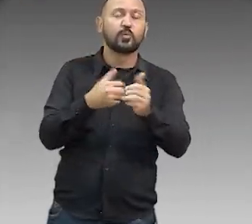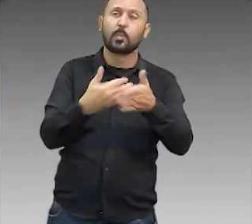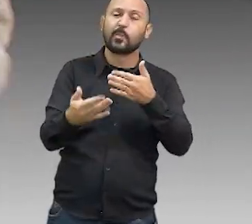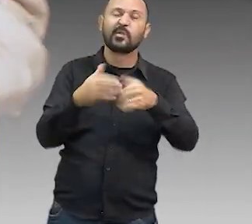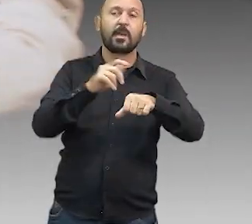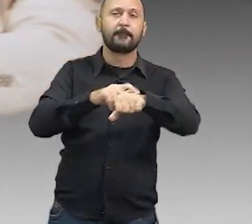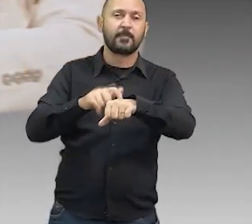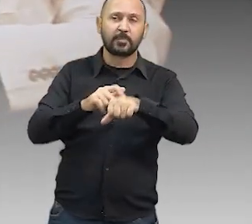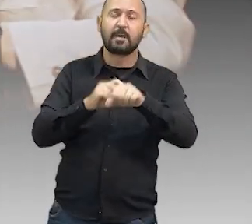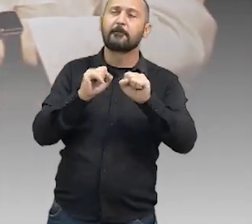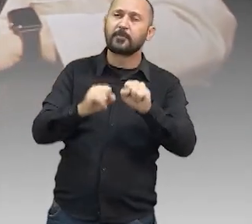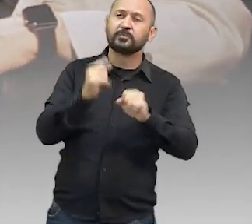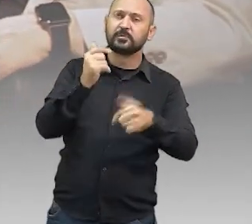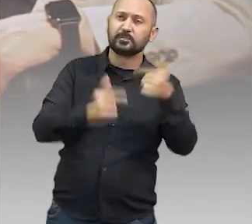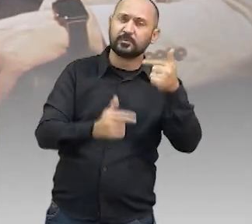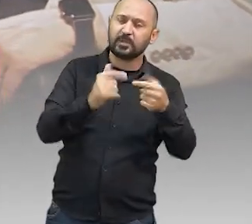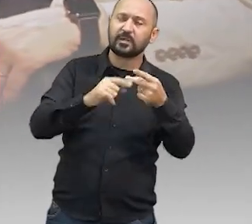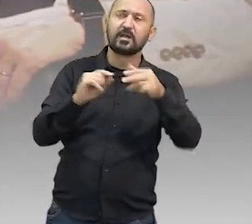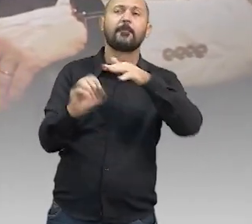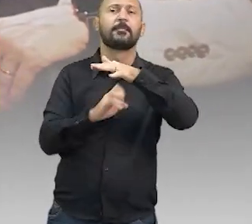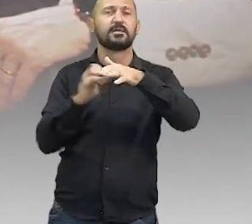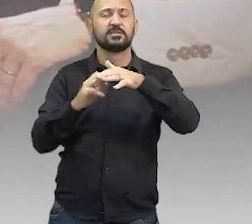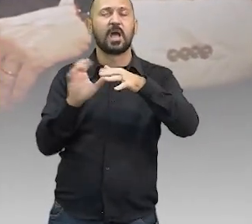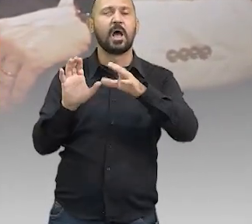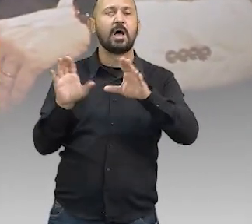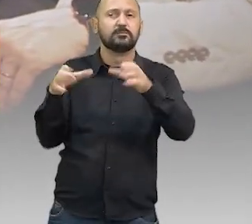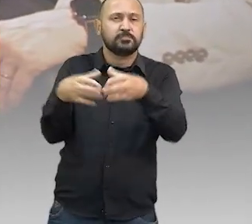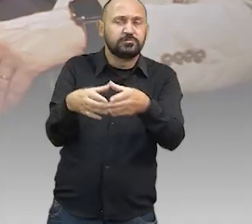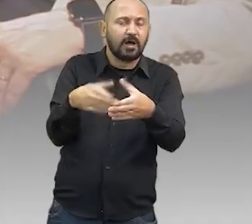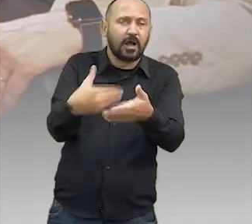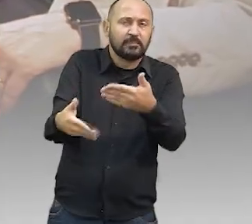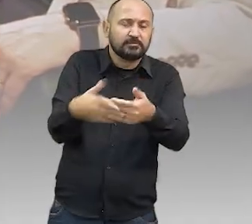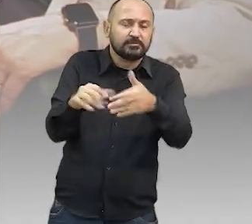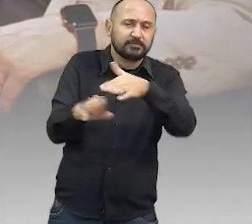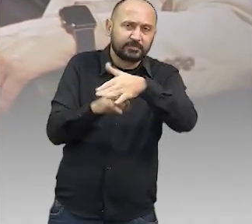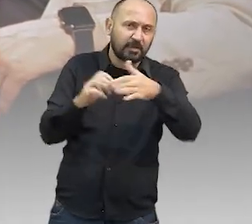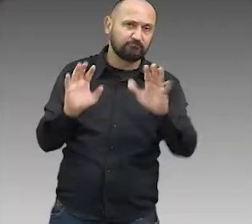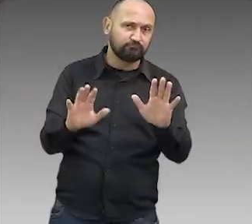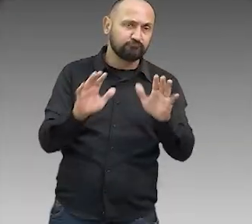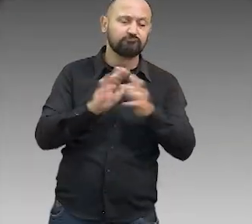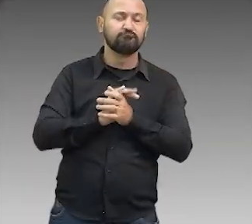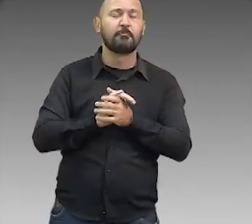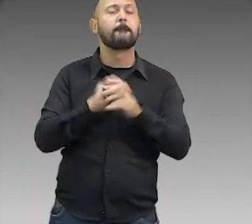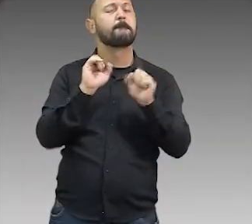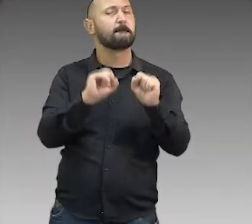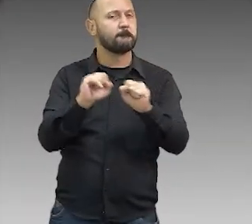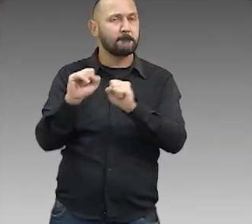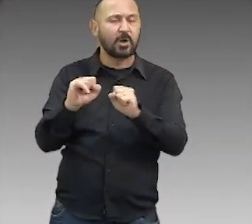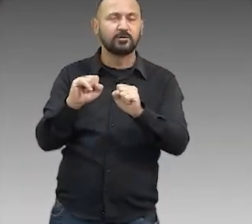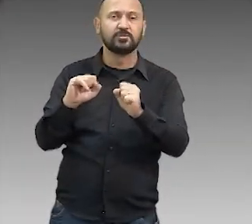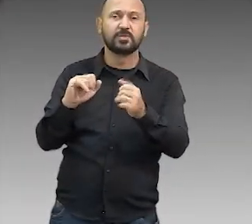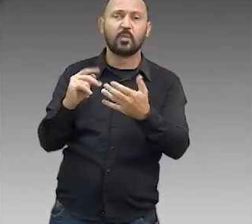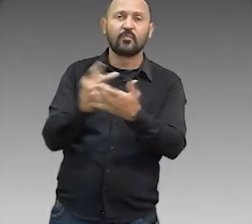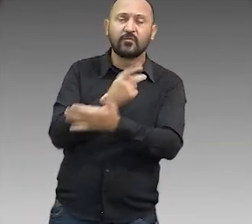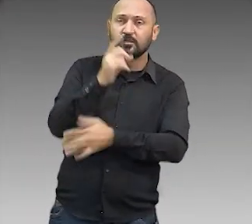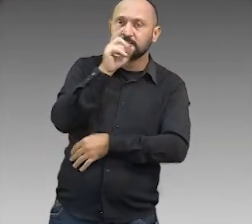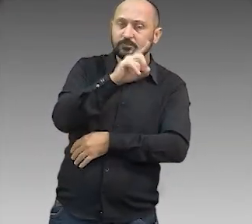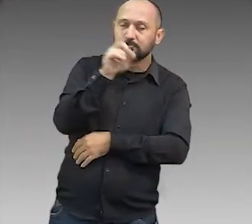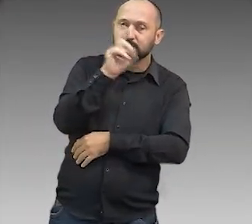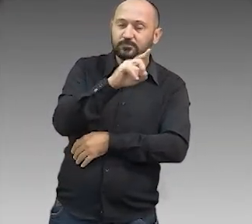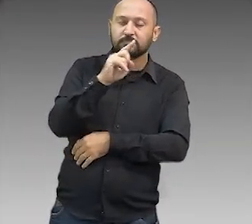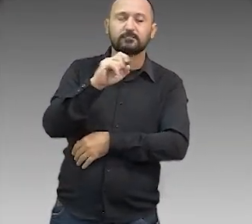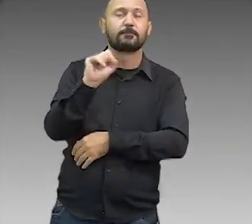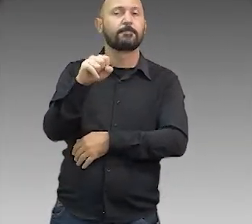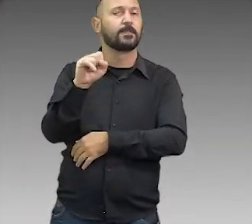envolvido em qualquer circunstância, seja ela política ou empresarial, corporativa, enfim, pode existir o erro.